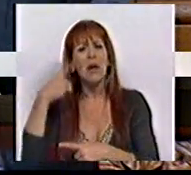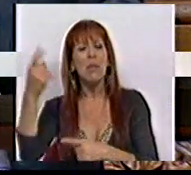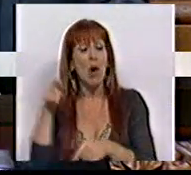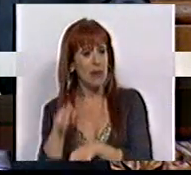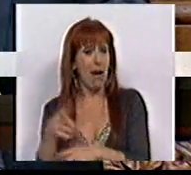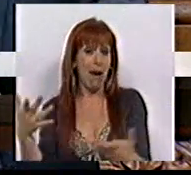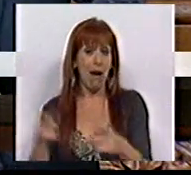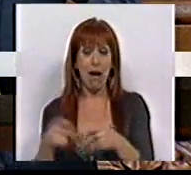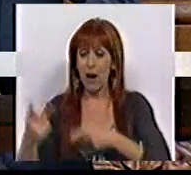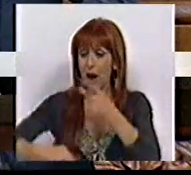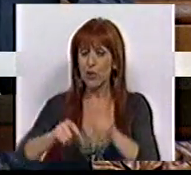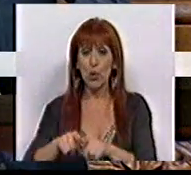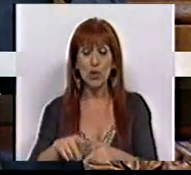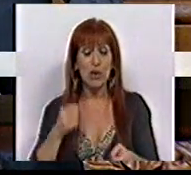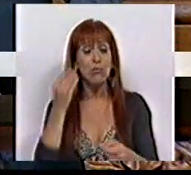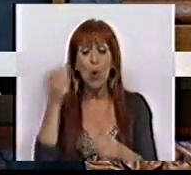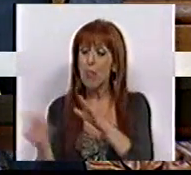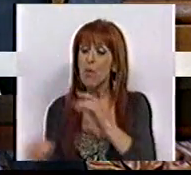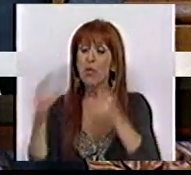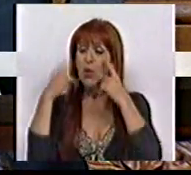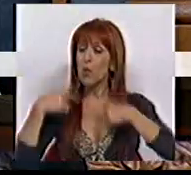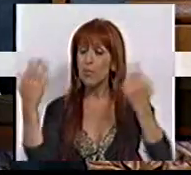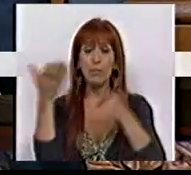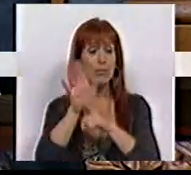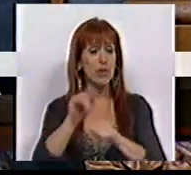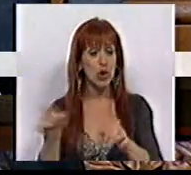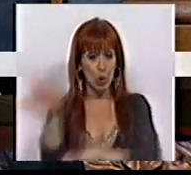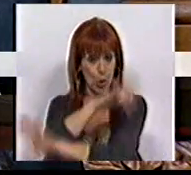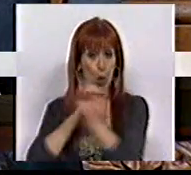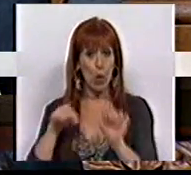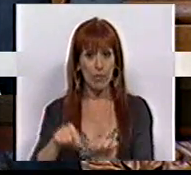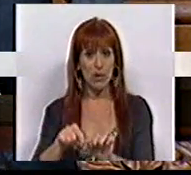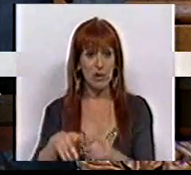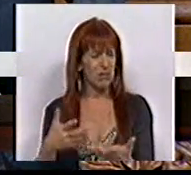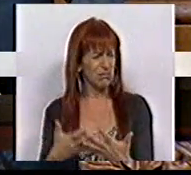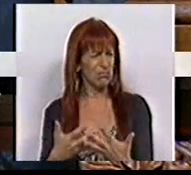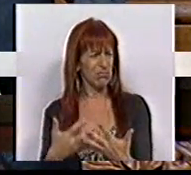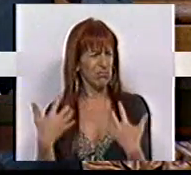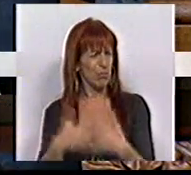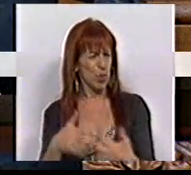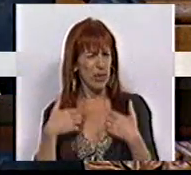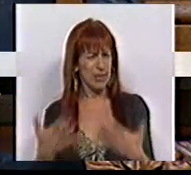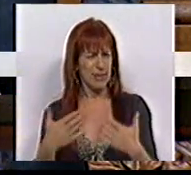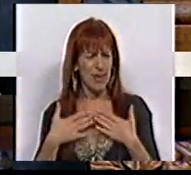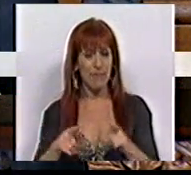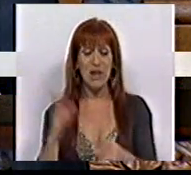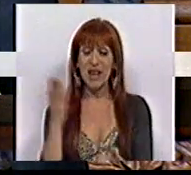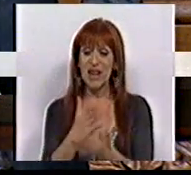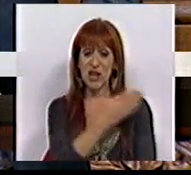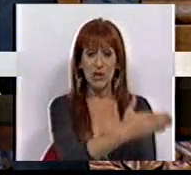disso mesmo. A análise à utilização de fundos públicos, nomeadamente comunitários, levantam-nos muitas dúvidas.